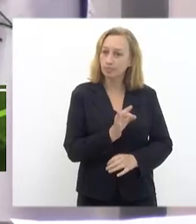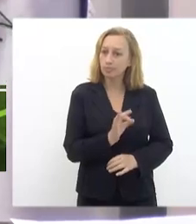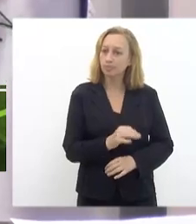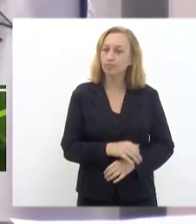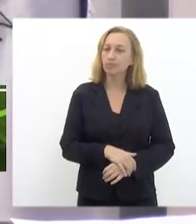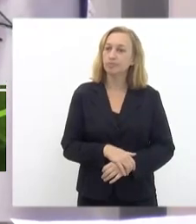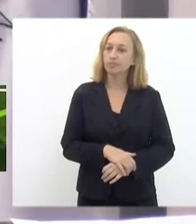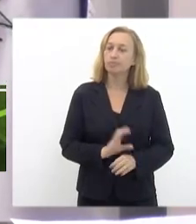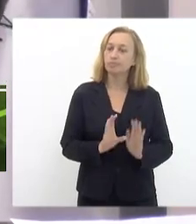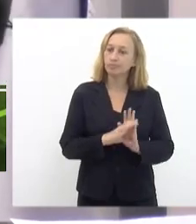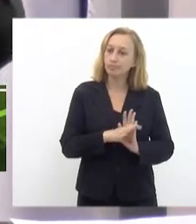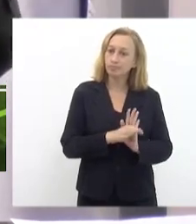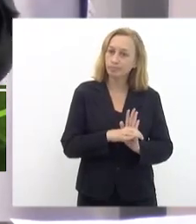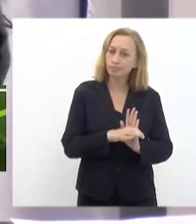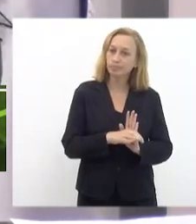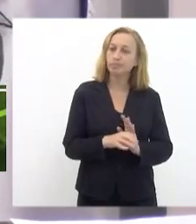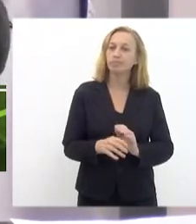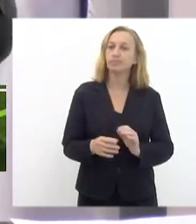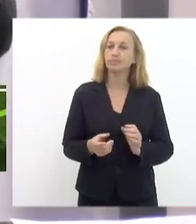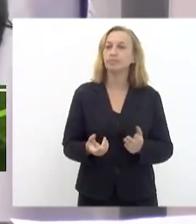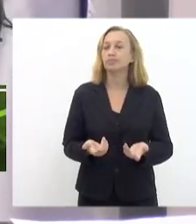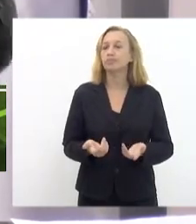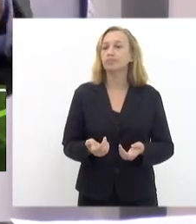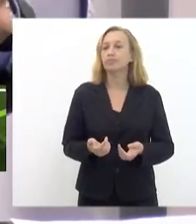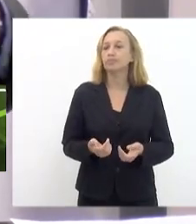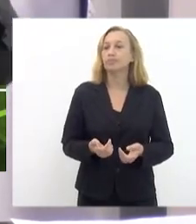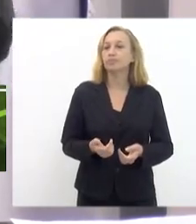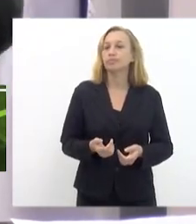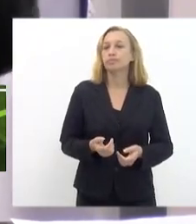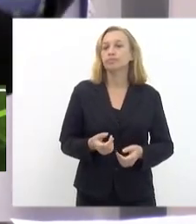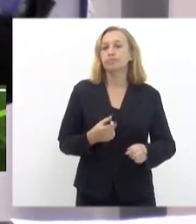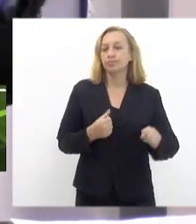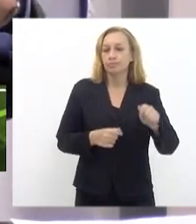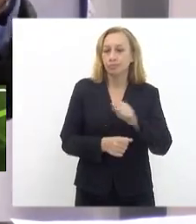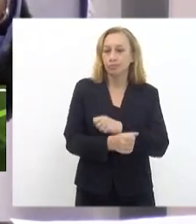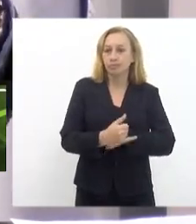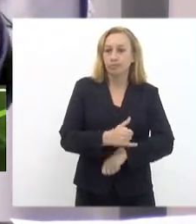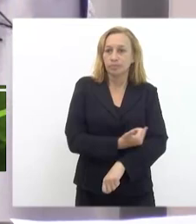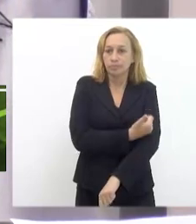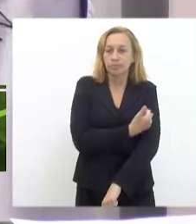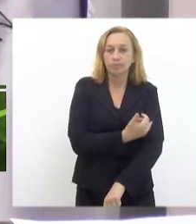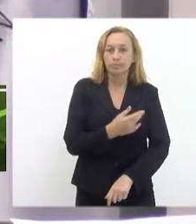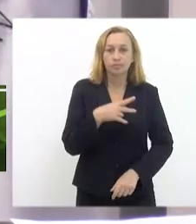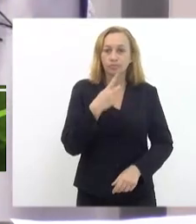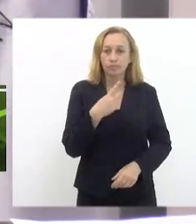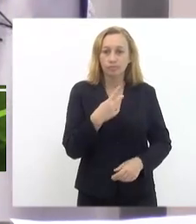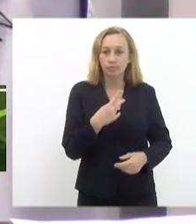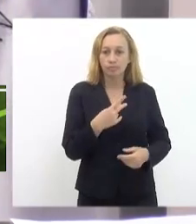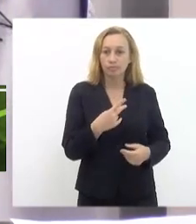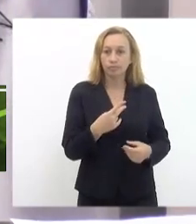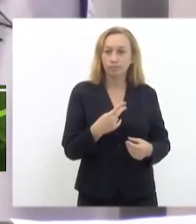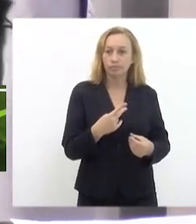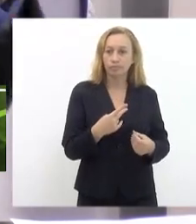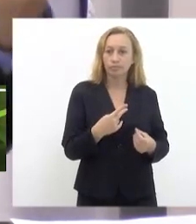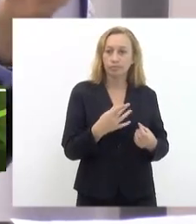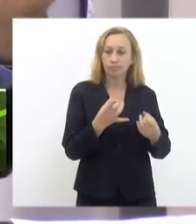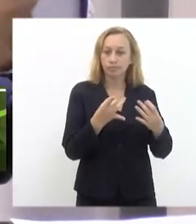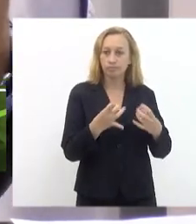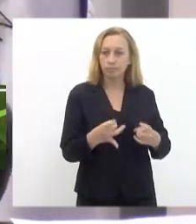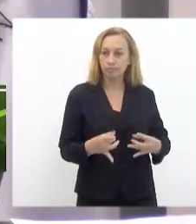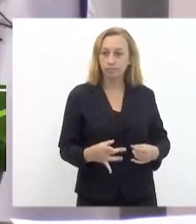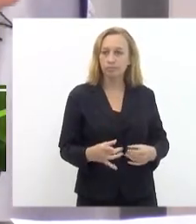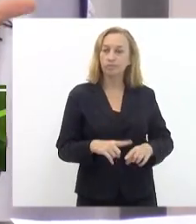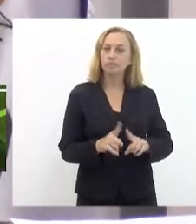que esse conceito de investimento estruturante não tem no papel de Deus certamente que quer mas evidentemente